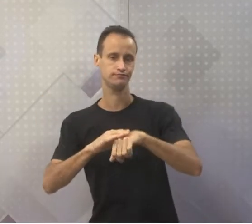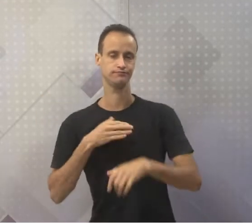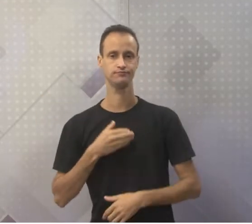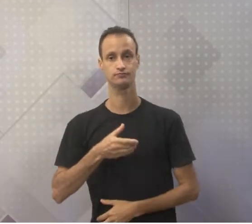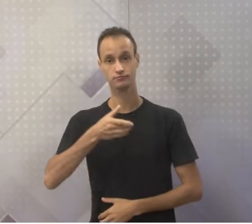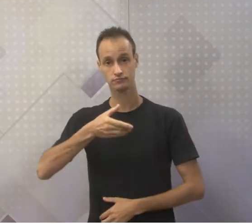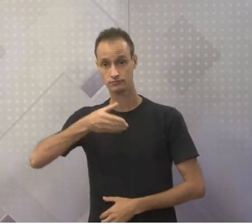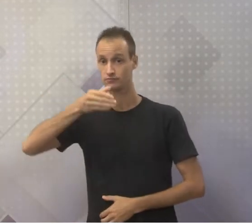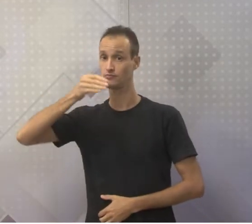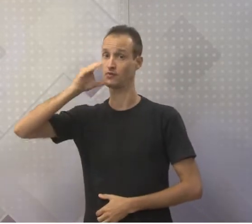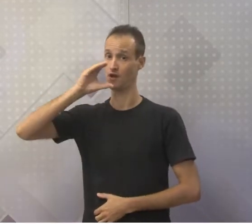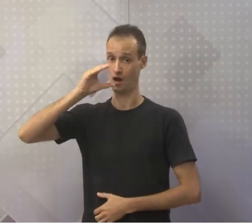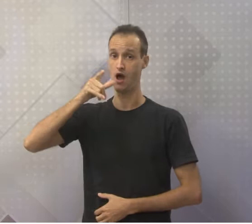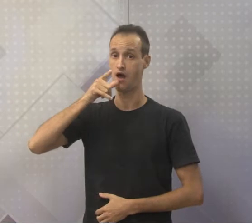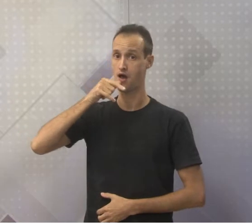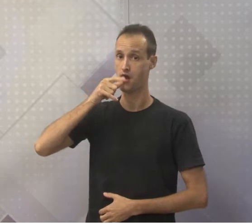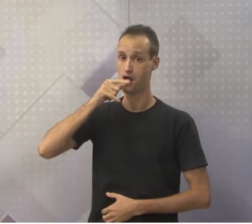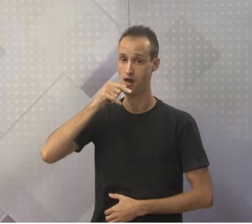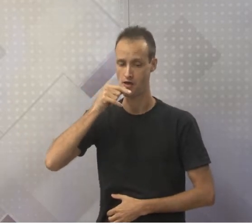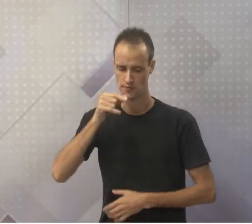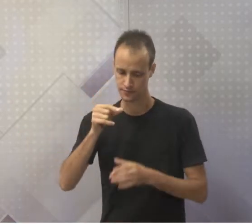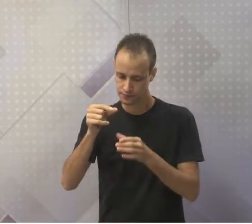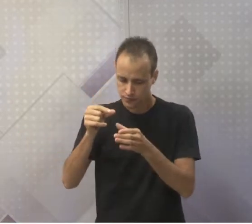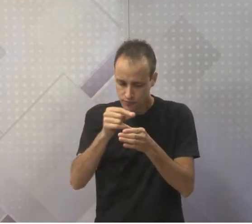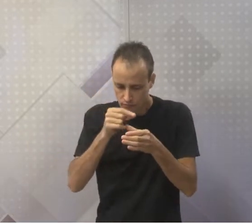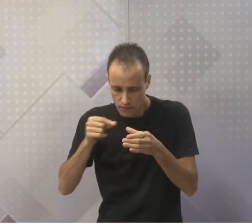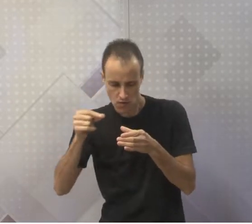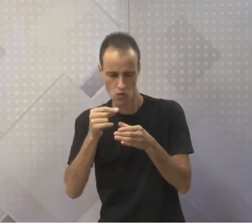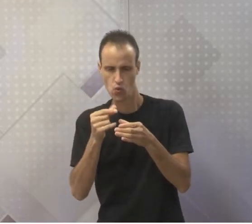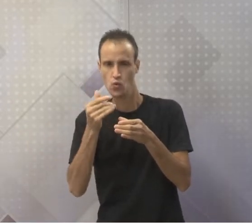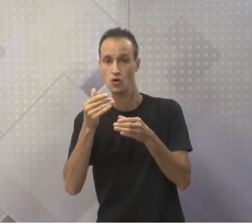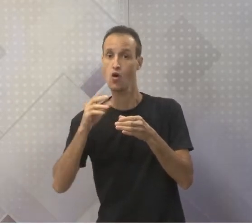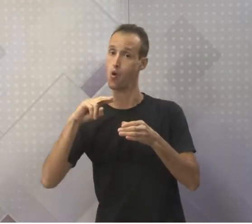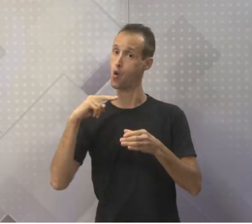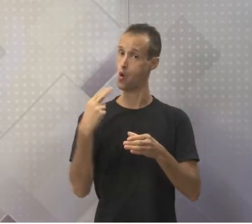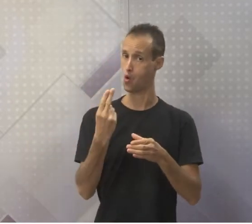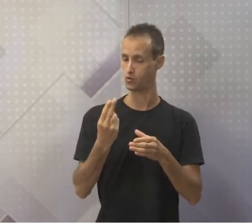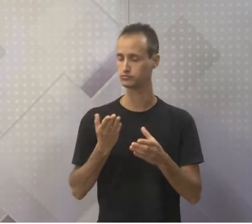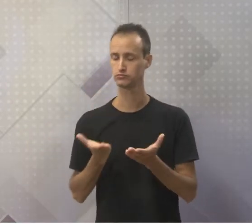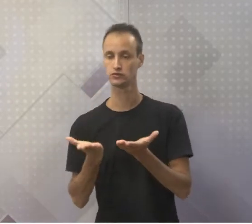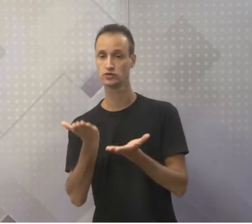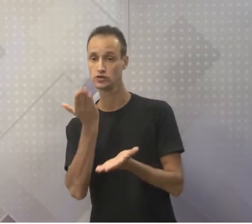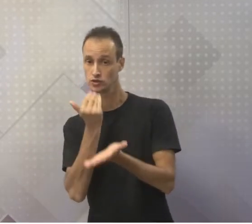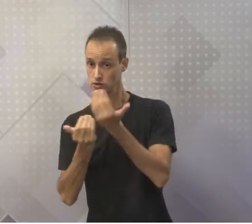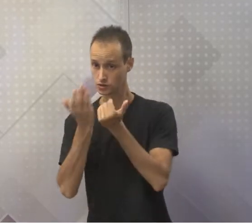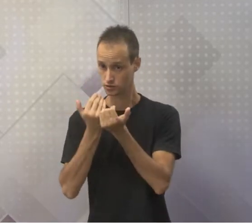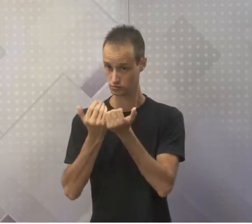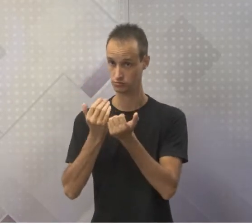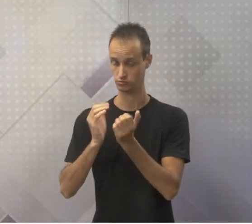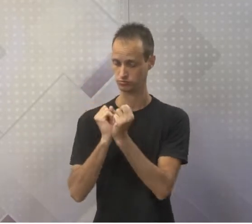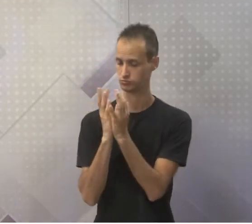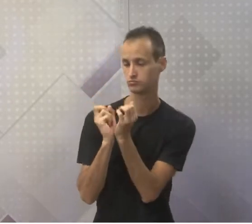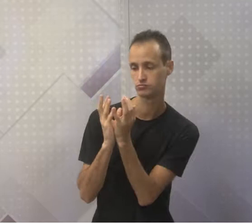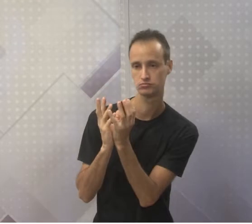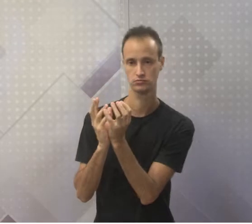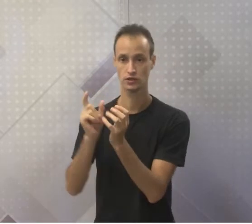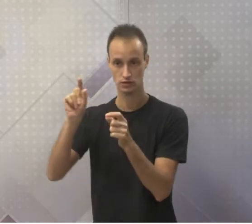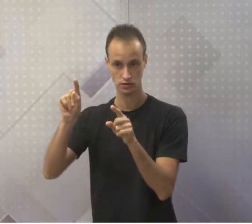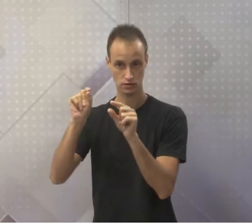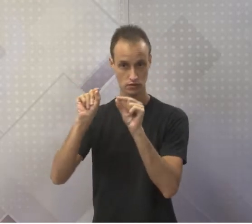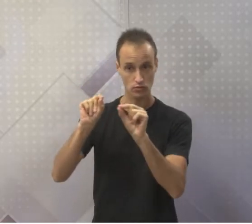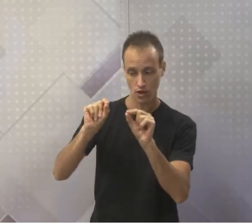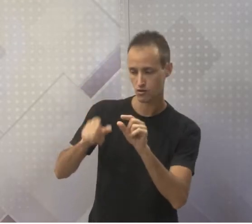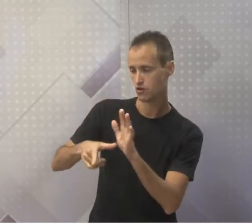bebendo água contaminada ou comendo alimentos lavados com água contaminada